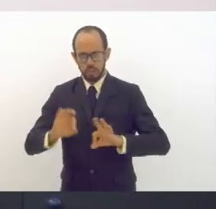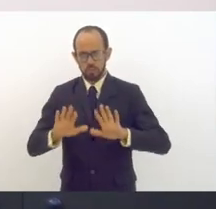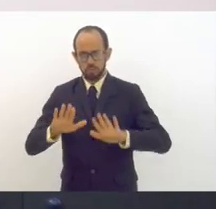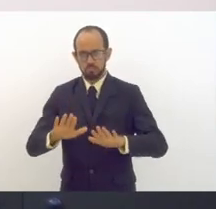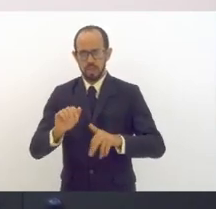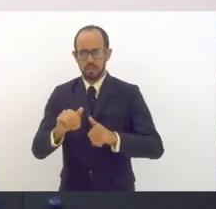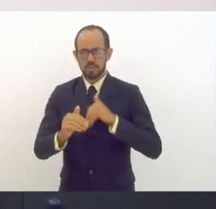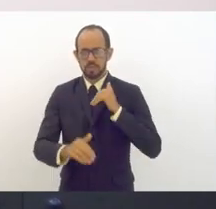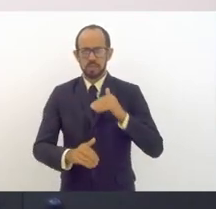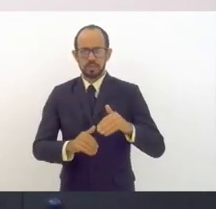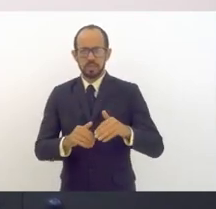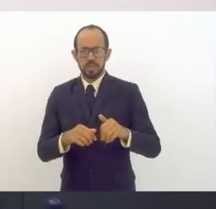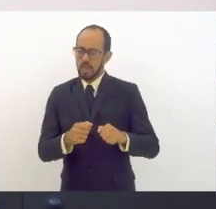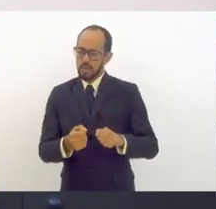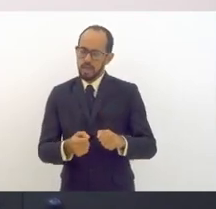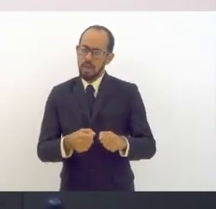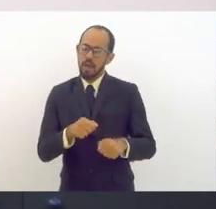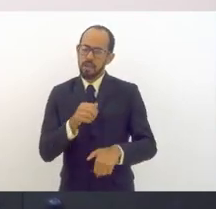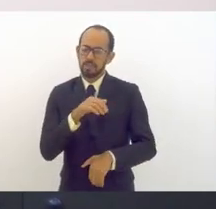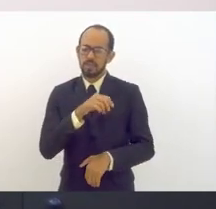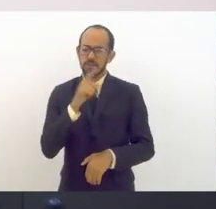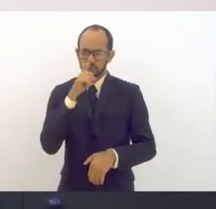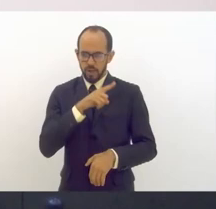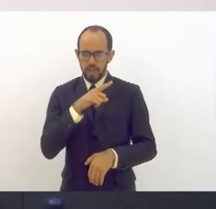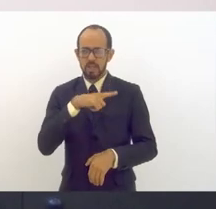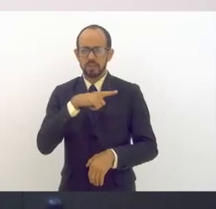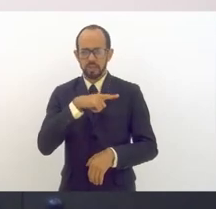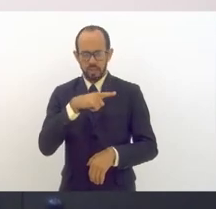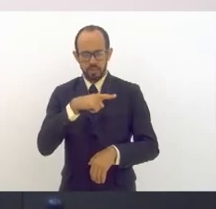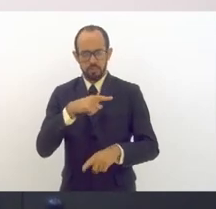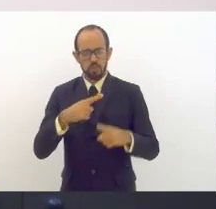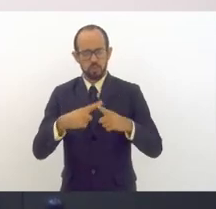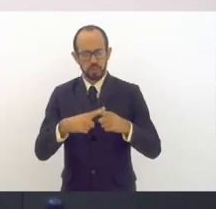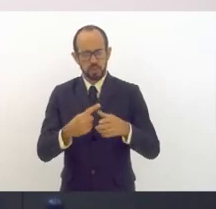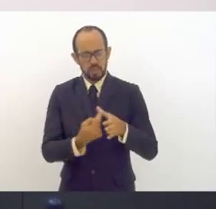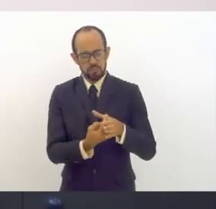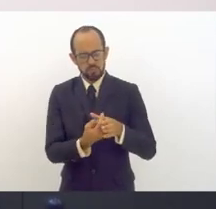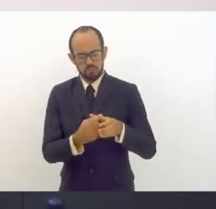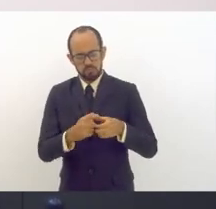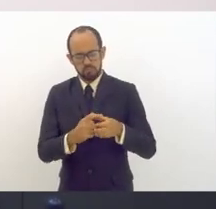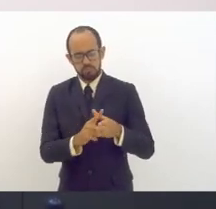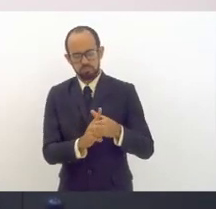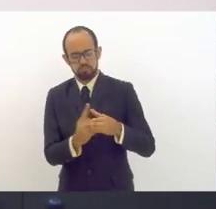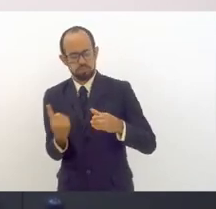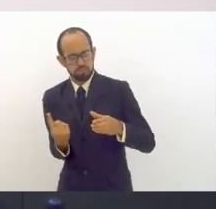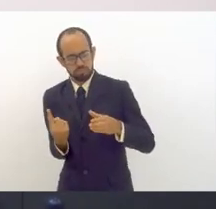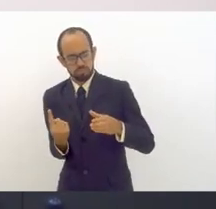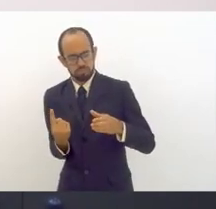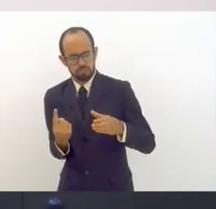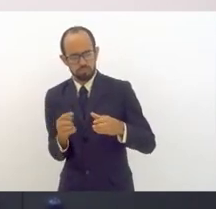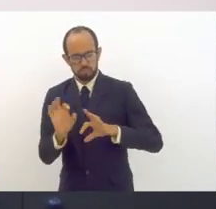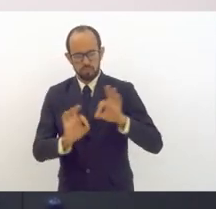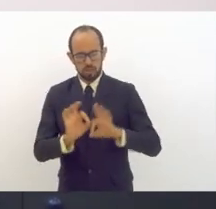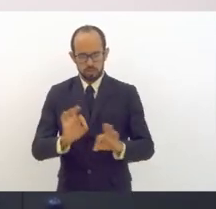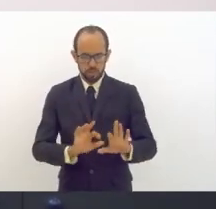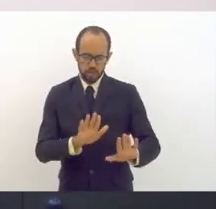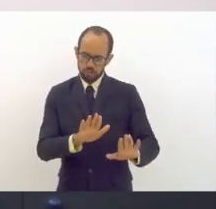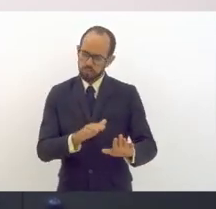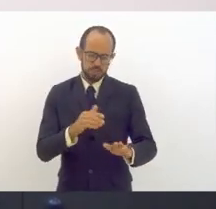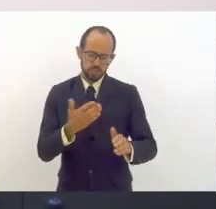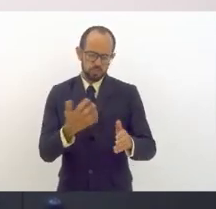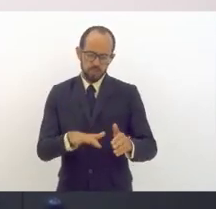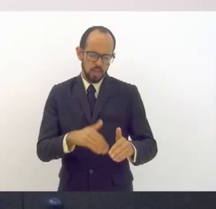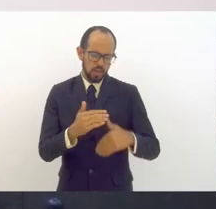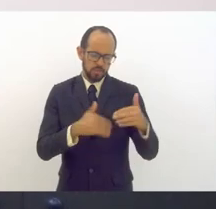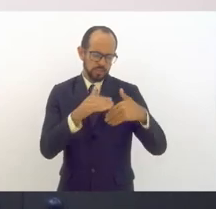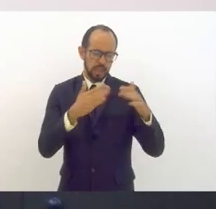a sua operacionalização não está boa, está segregando, digamos assim, o processo pedagógico nas escolas em relação ao projeto, mas não vou avançar muito nisso.